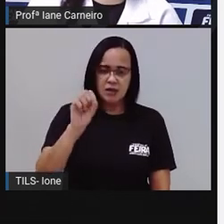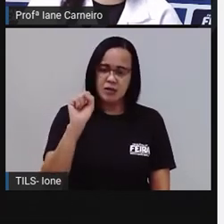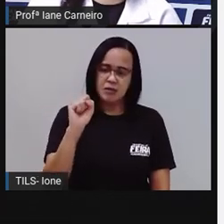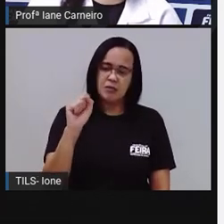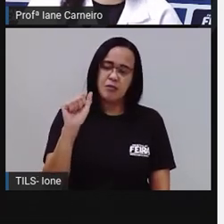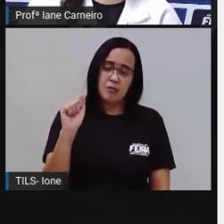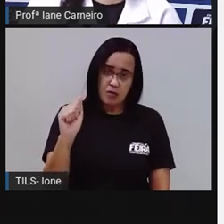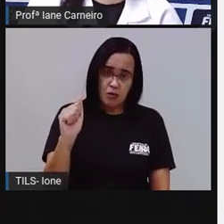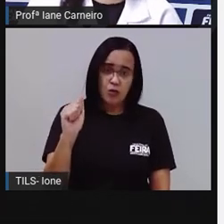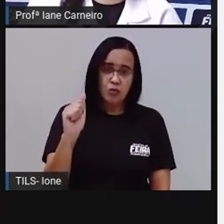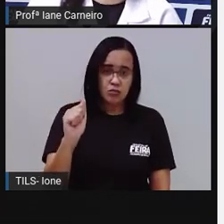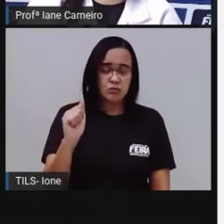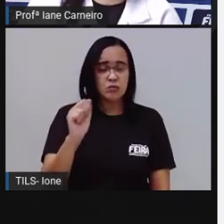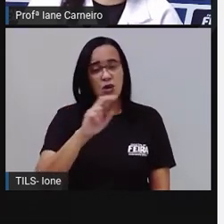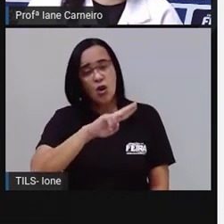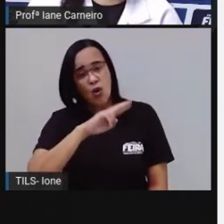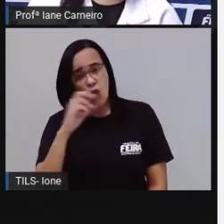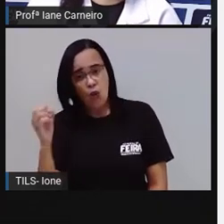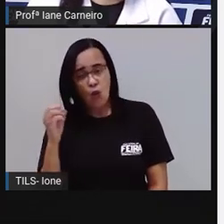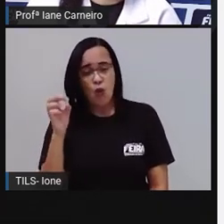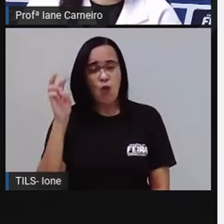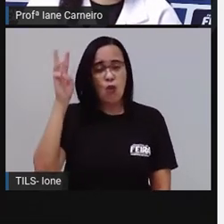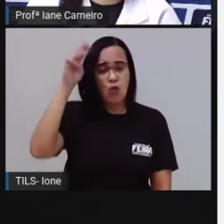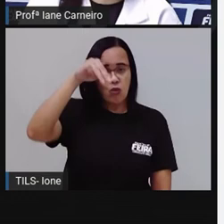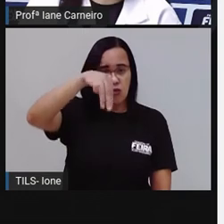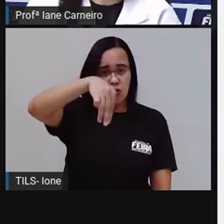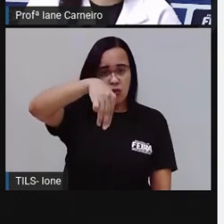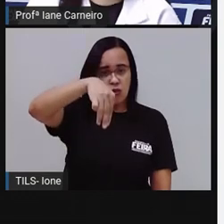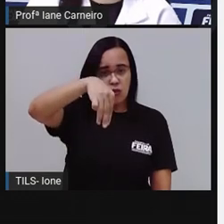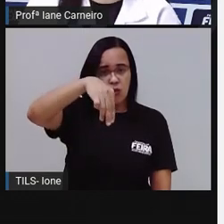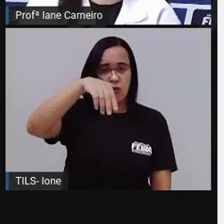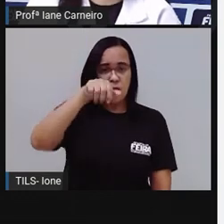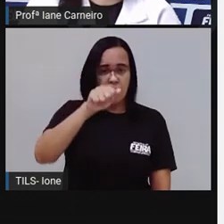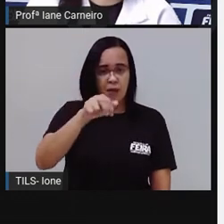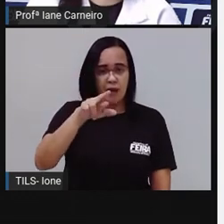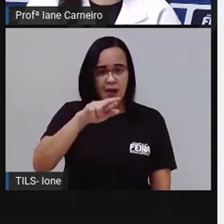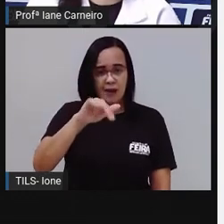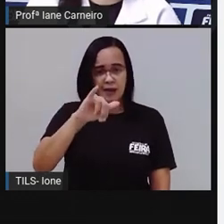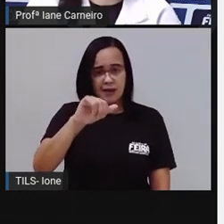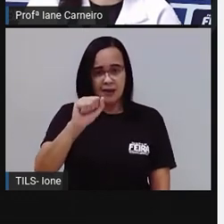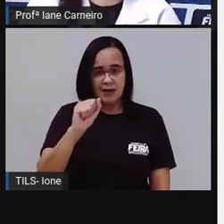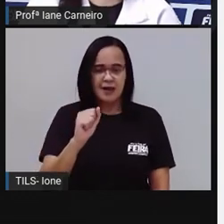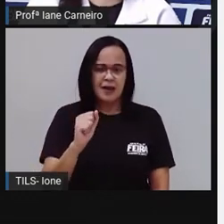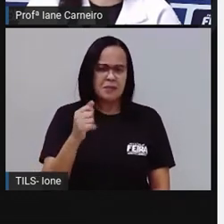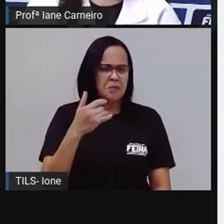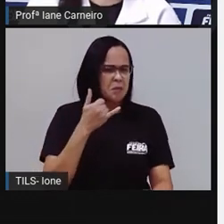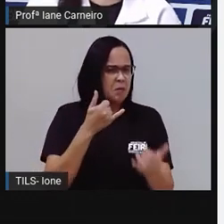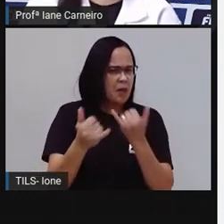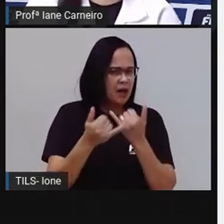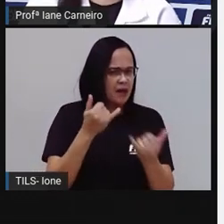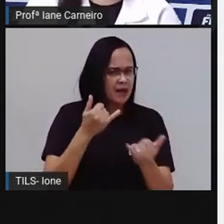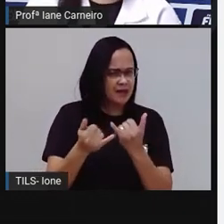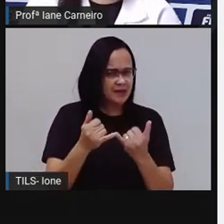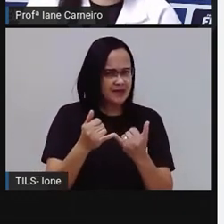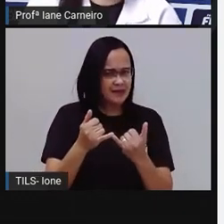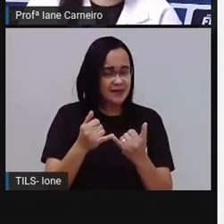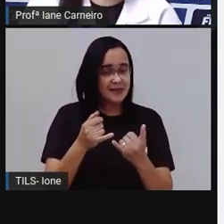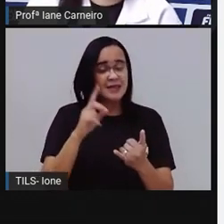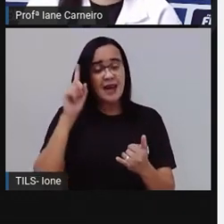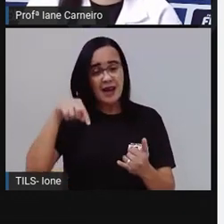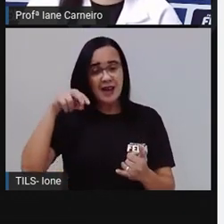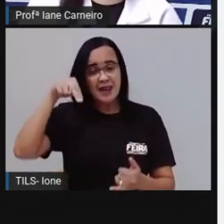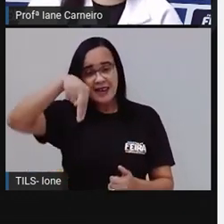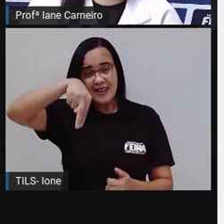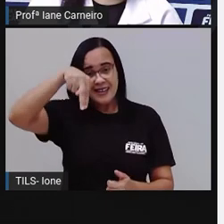ou Maria, tá joia? O ne também é parecido, ó, o N,